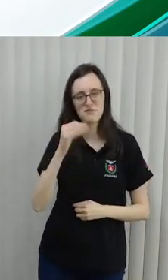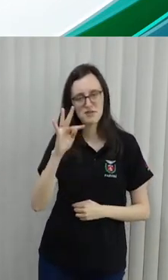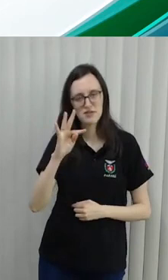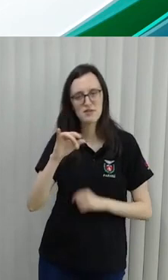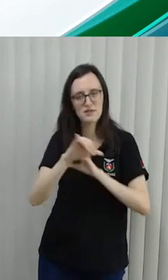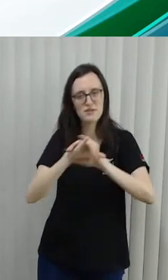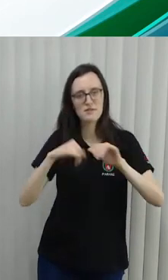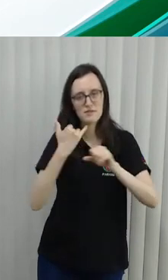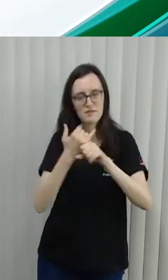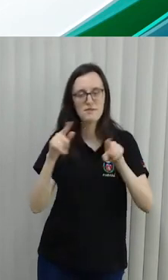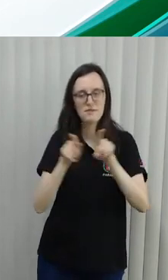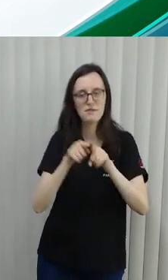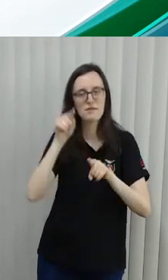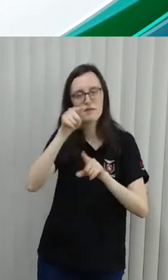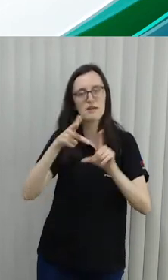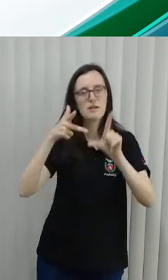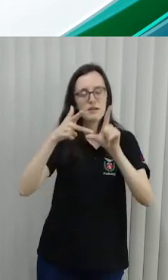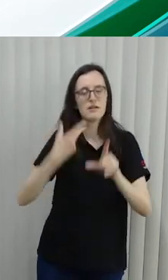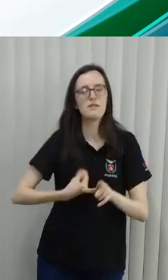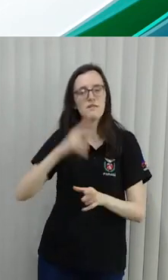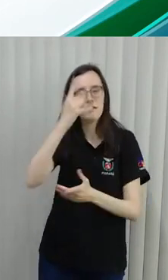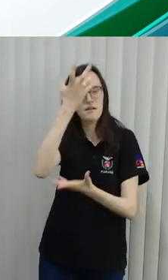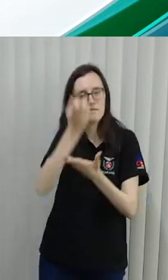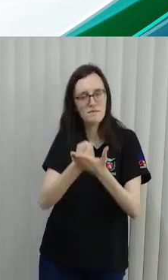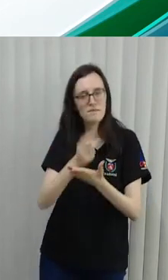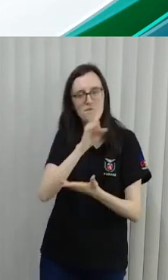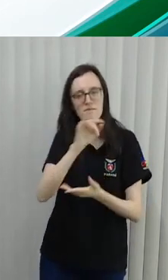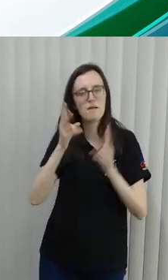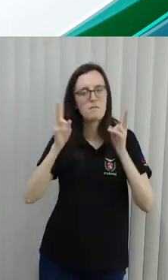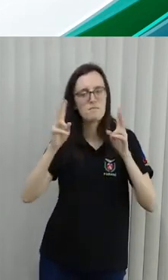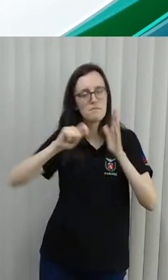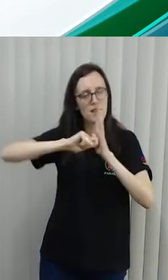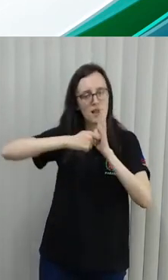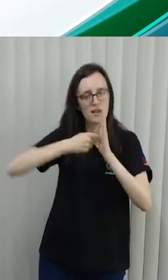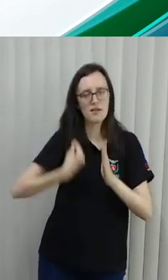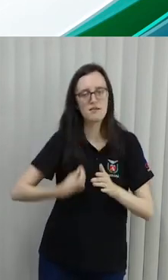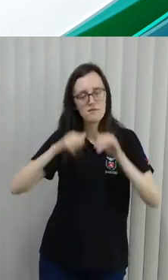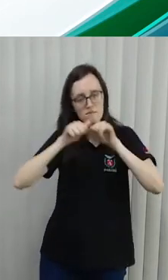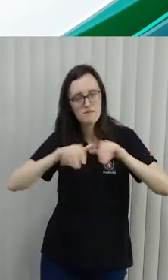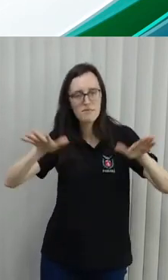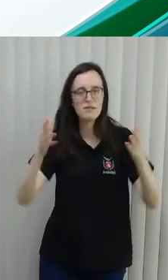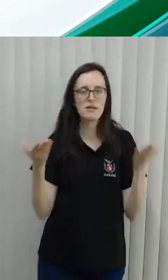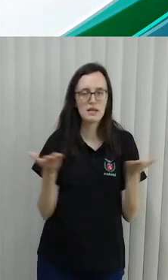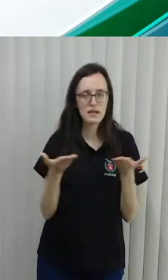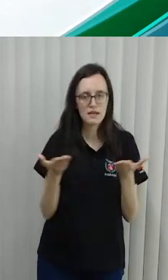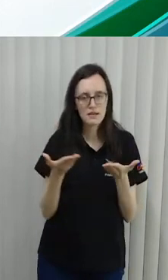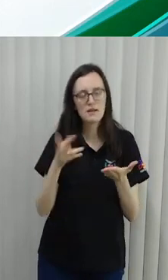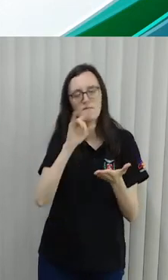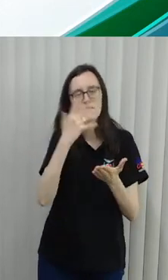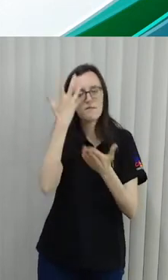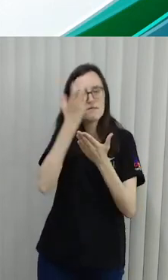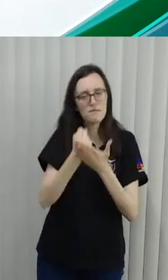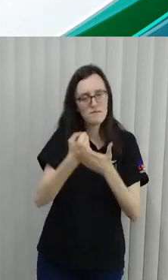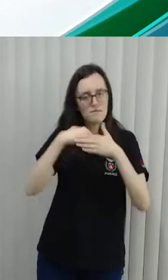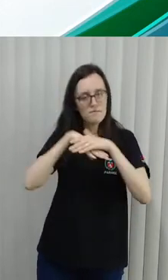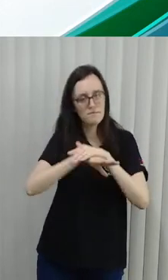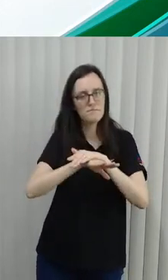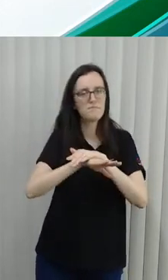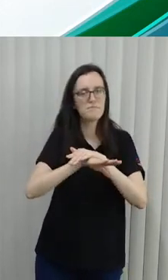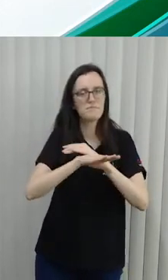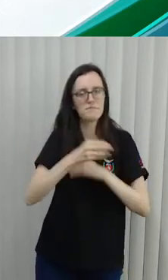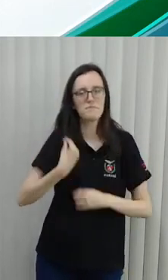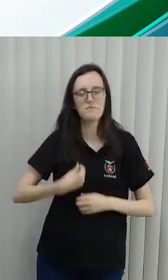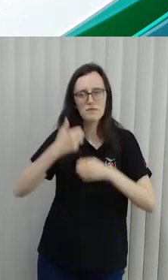YouTube. Lembrando que essa live ficará gravada, ficará no mesmo canal que está sendo transmitida. Ficará gravada ali